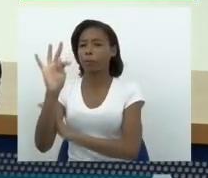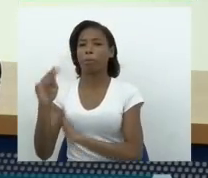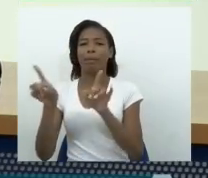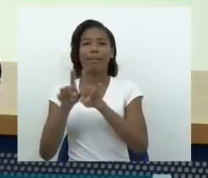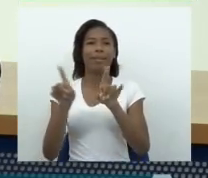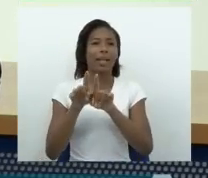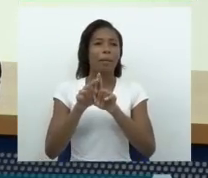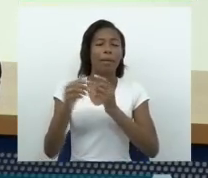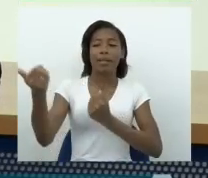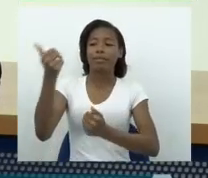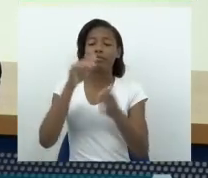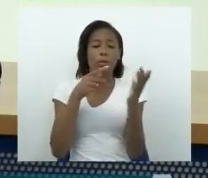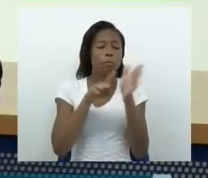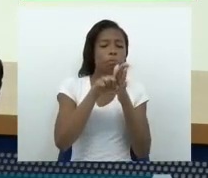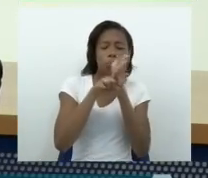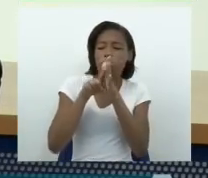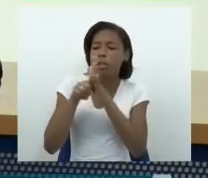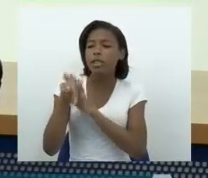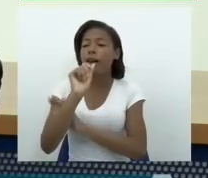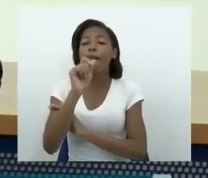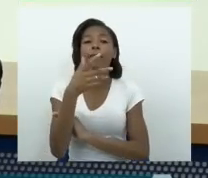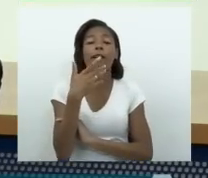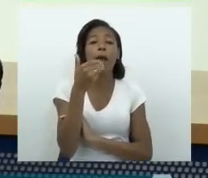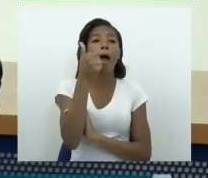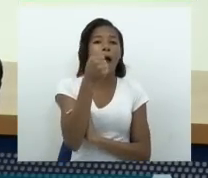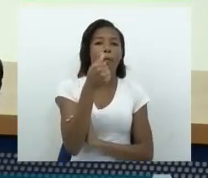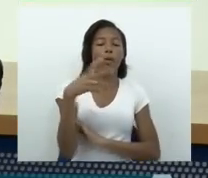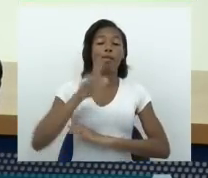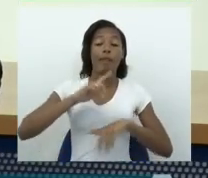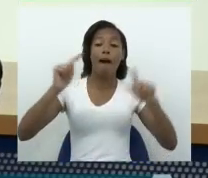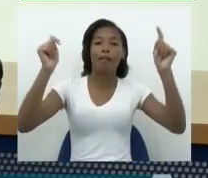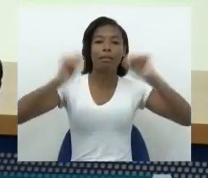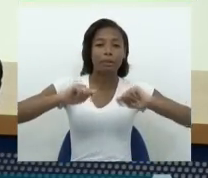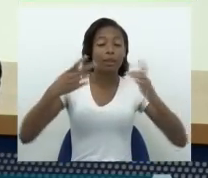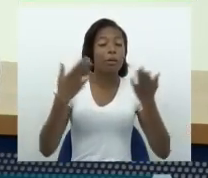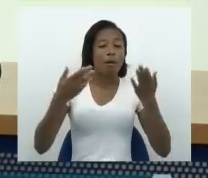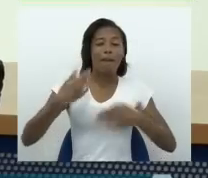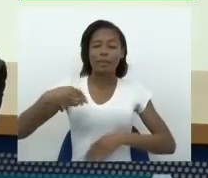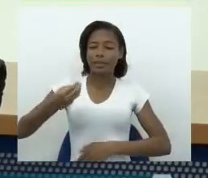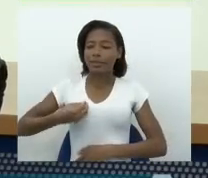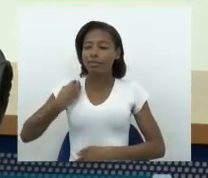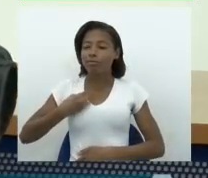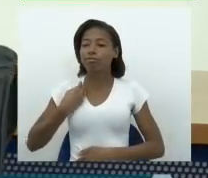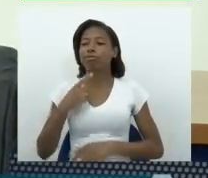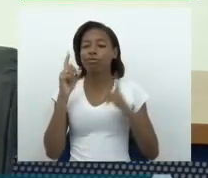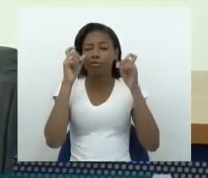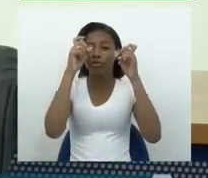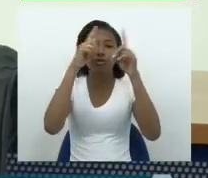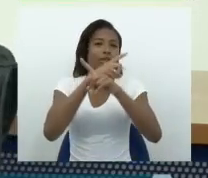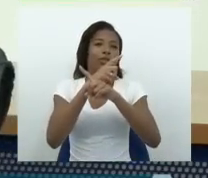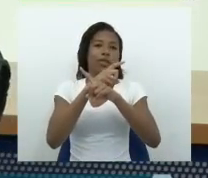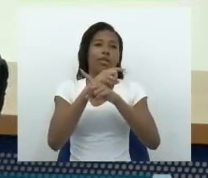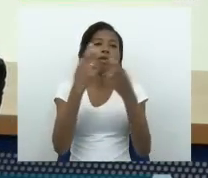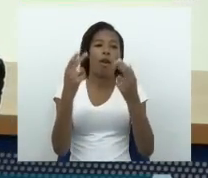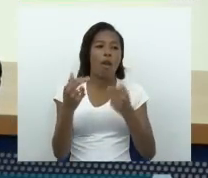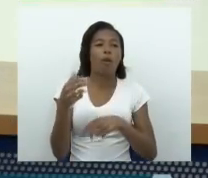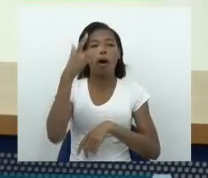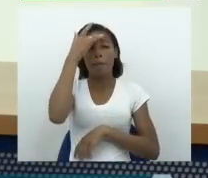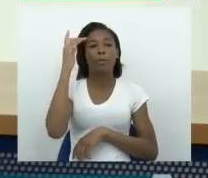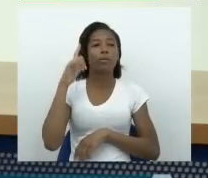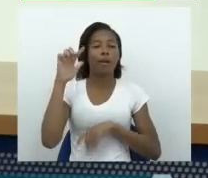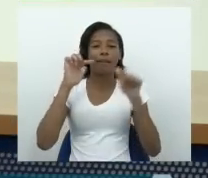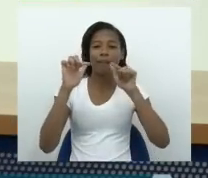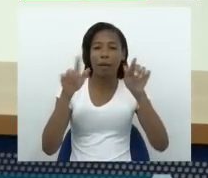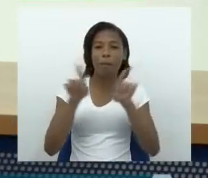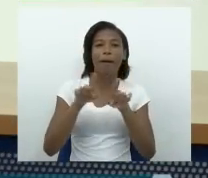e reestudar a cada um, porque nós temos e vemos aí uma situação difícil, principalmente no funcionalismo público. O funcionalismo público